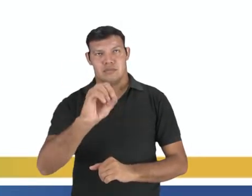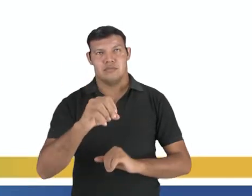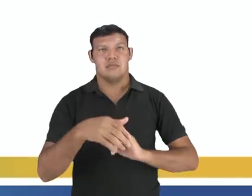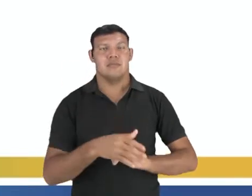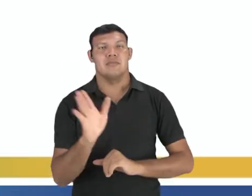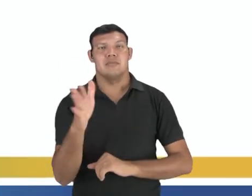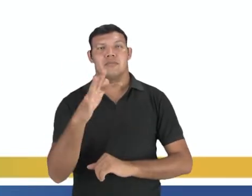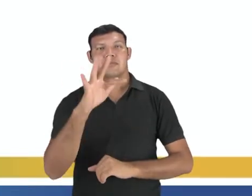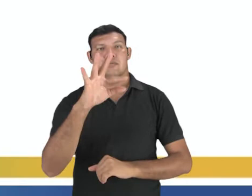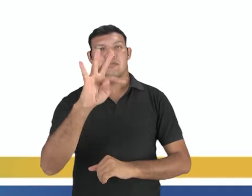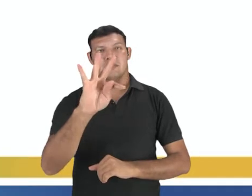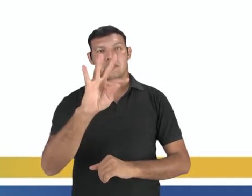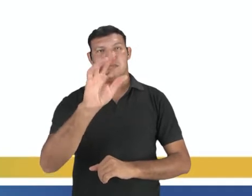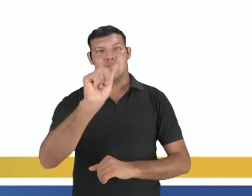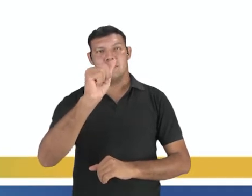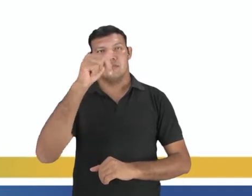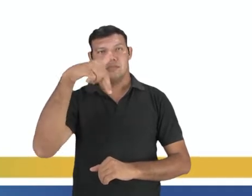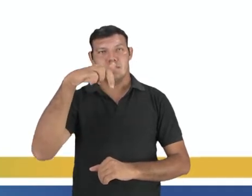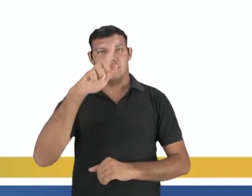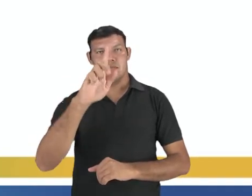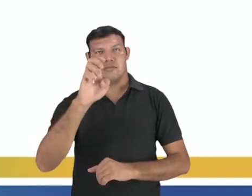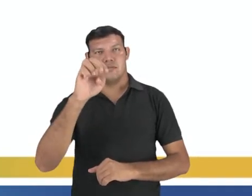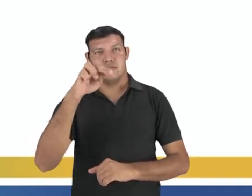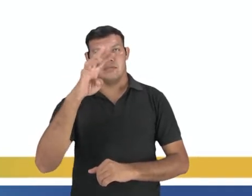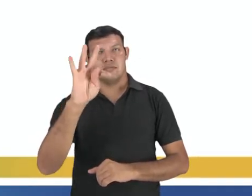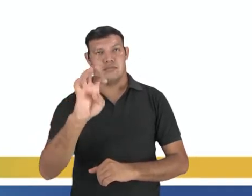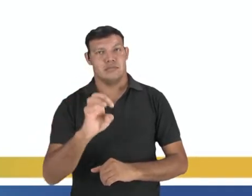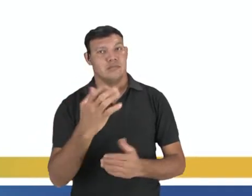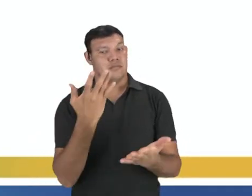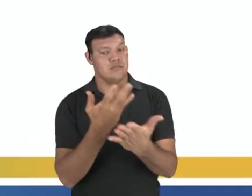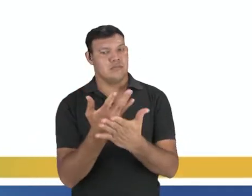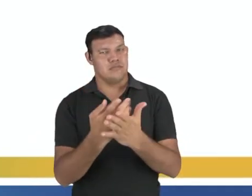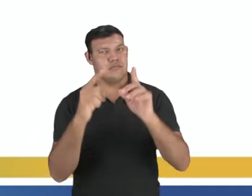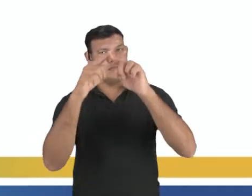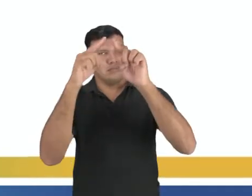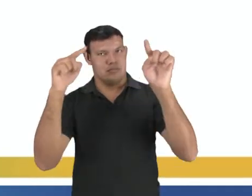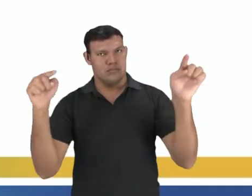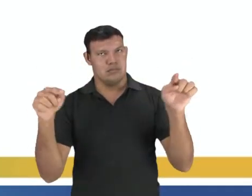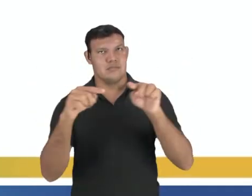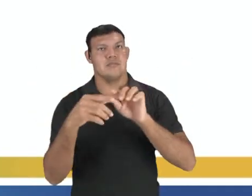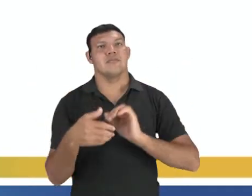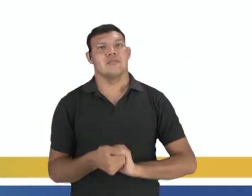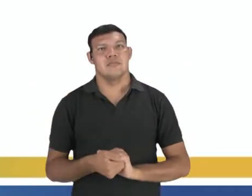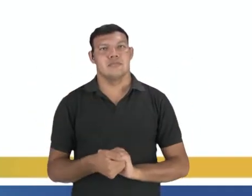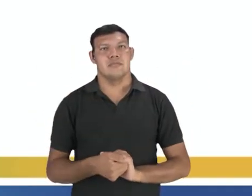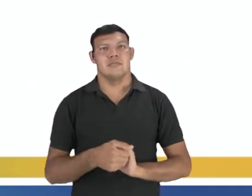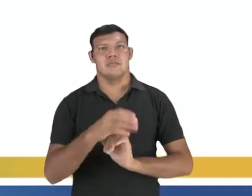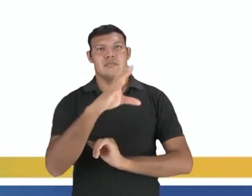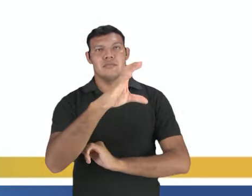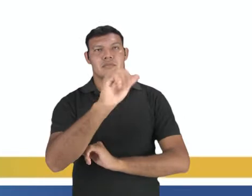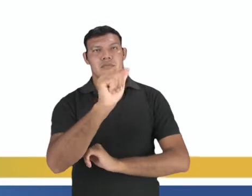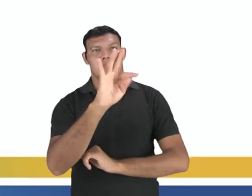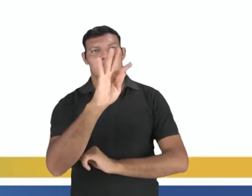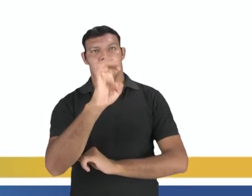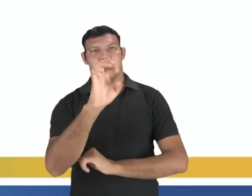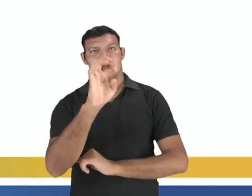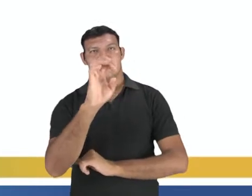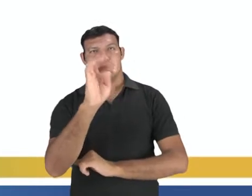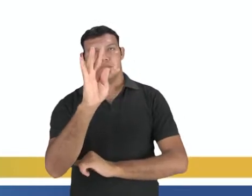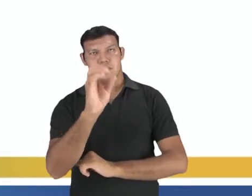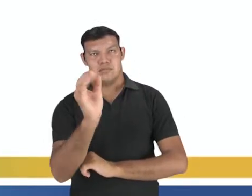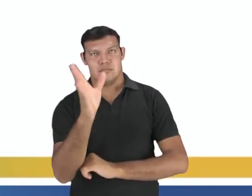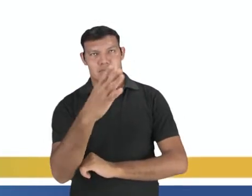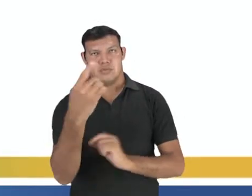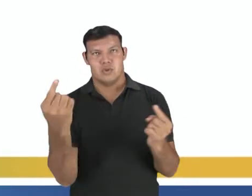seno, quem é o seno? Para a gente trabalhar os triângulos. É o cateto oposto sobre hipotenusa,